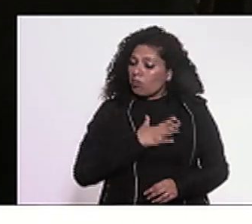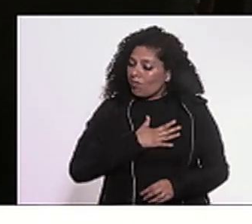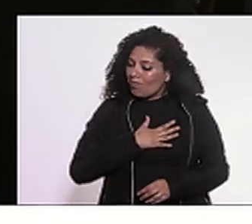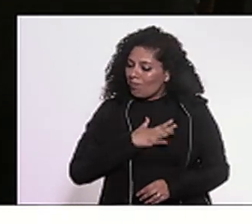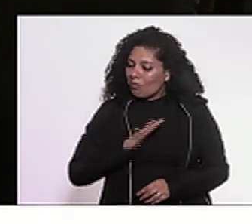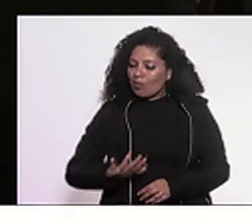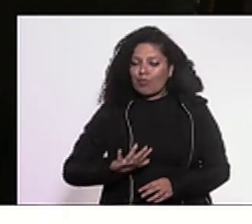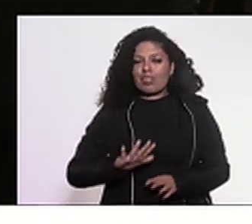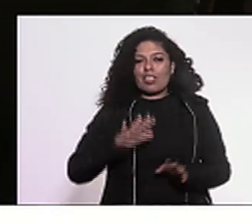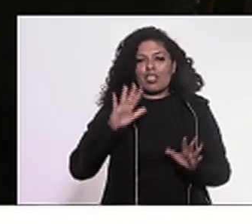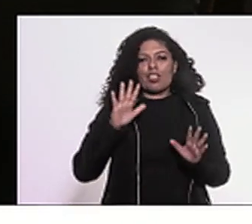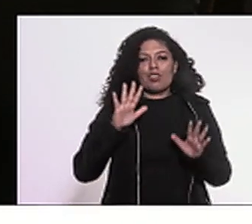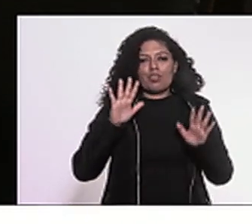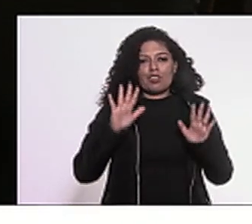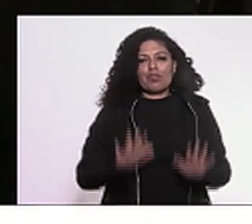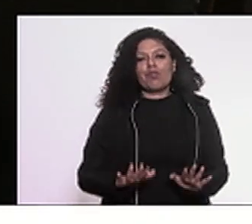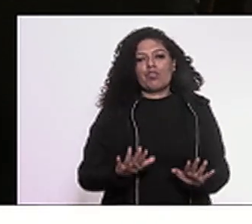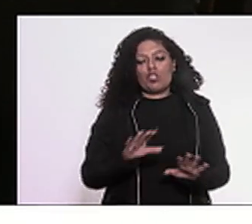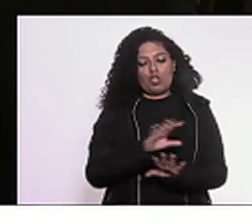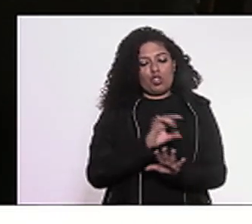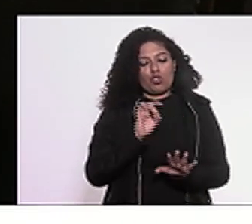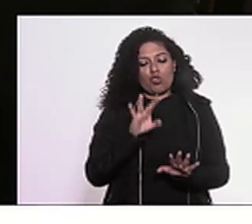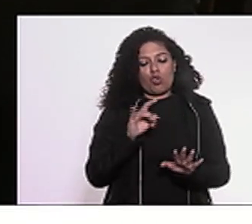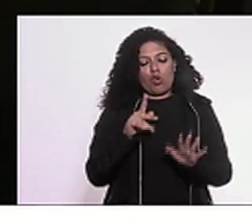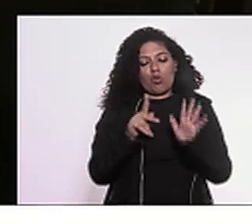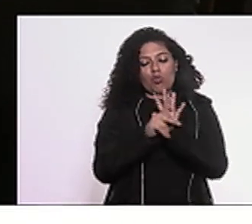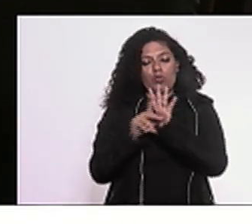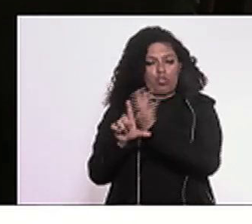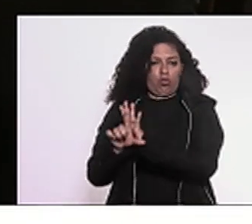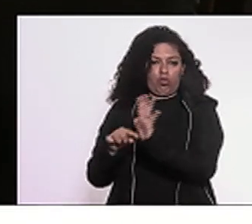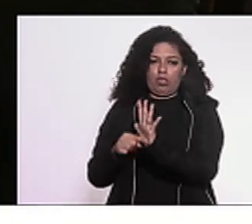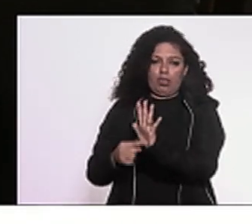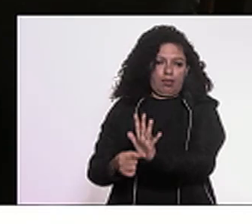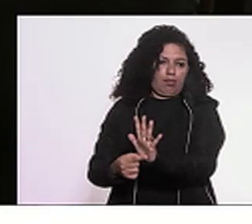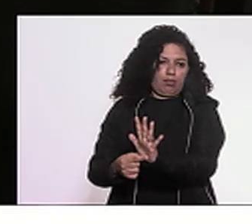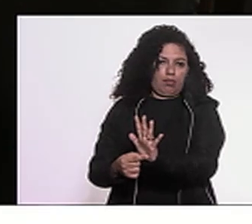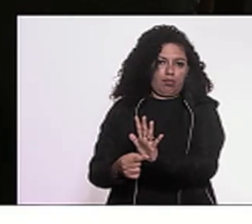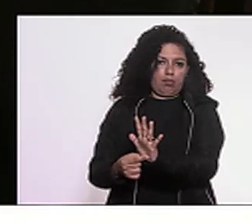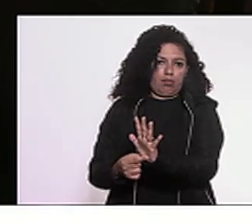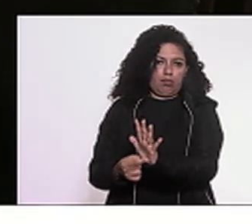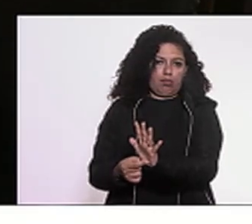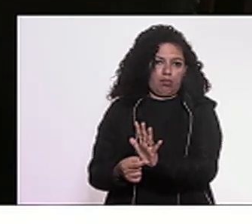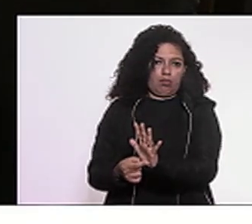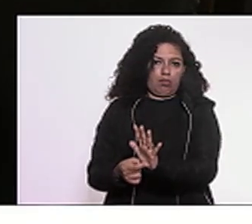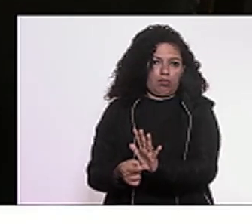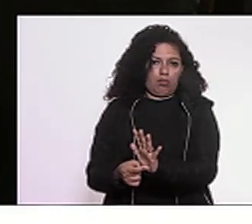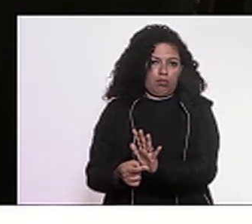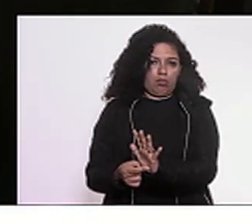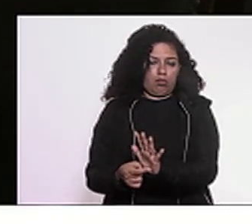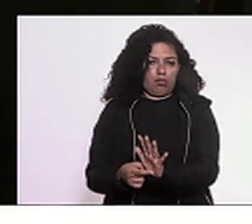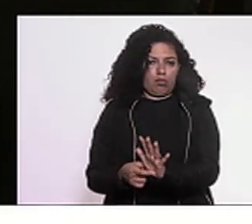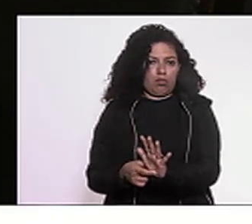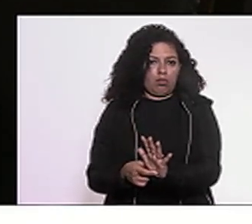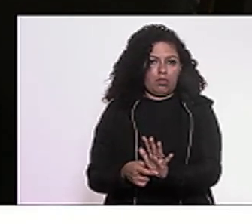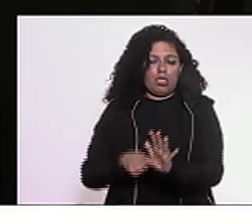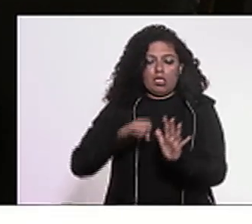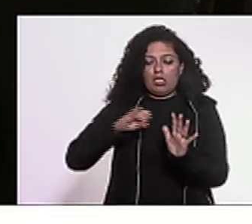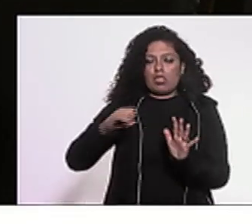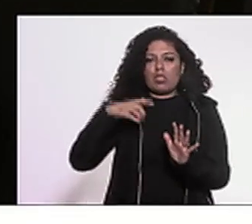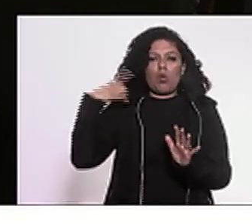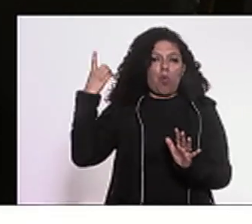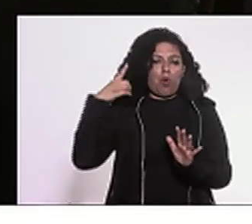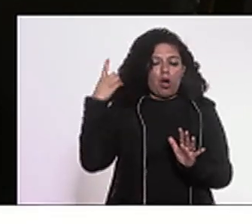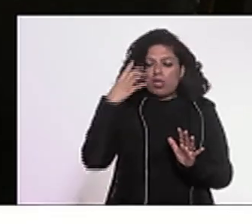isso ficasse apenas como um projeto de lei, que aonde não se tem um parlamentar com seriedade,